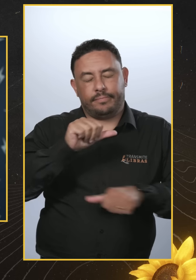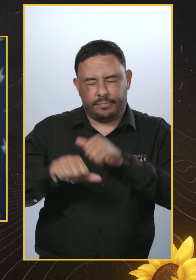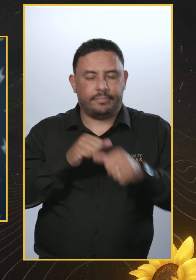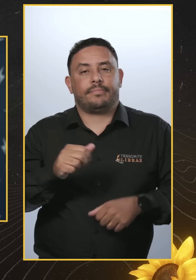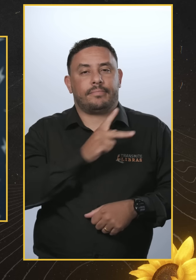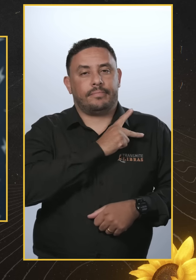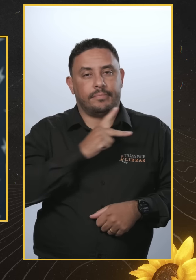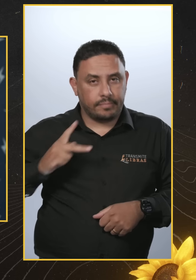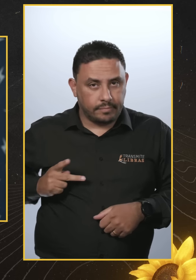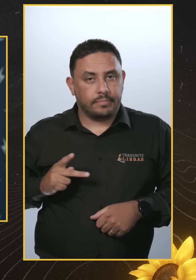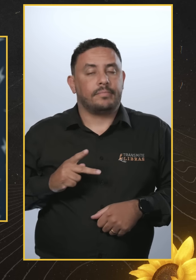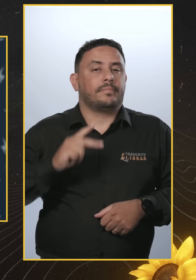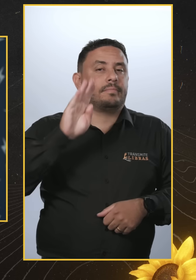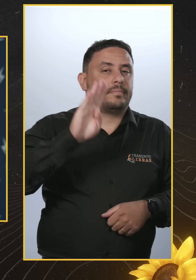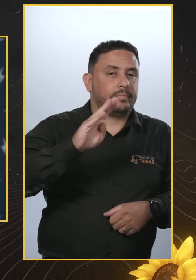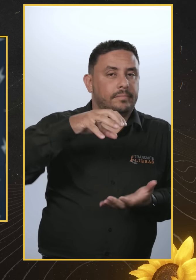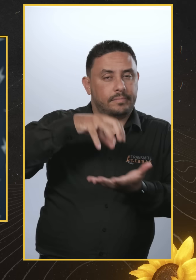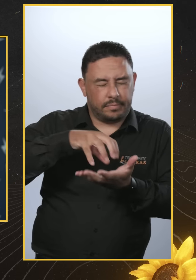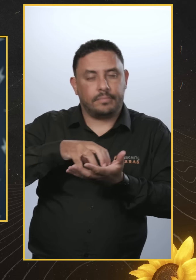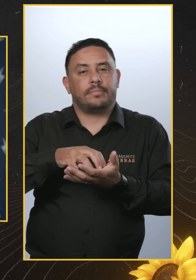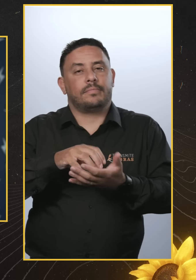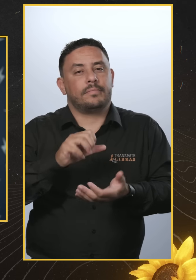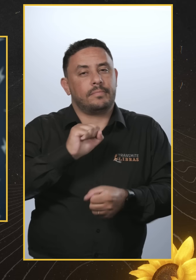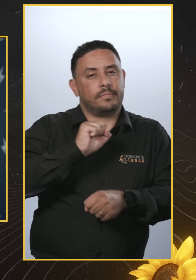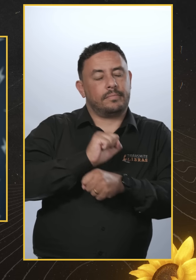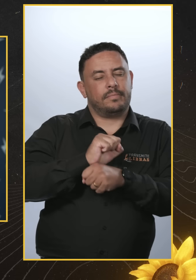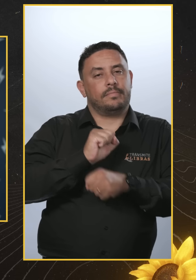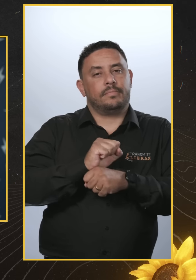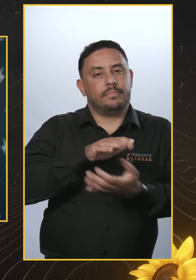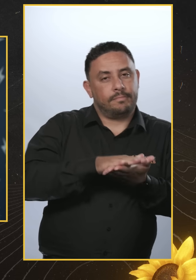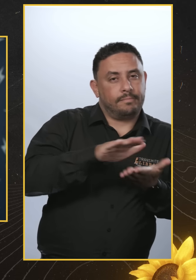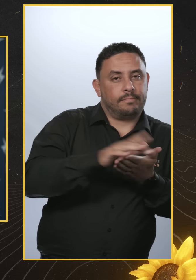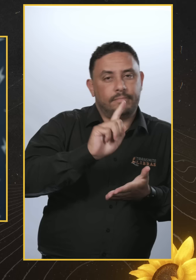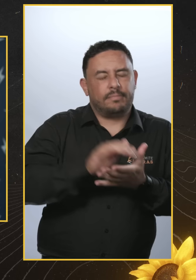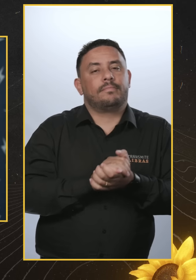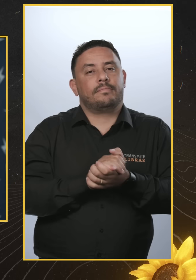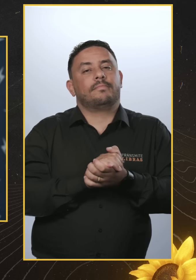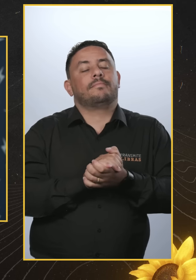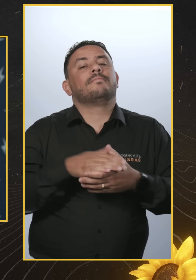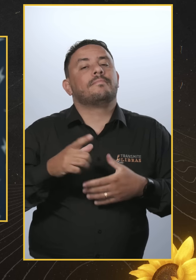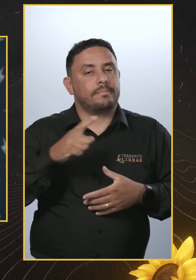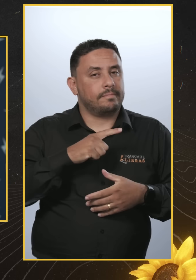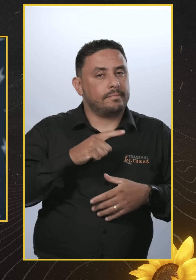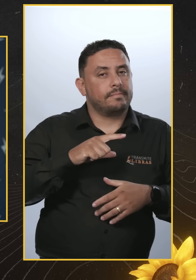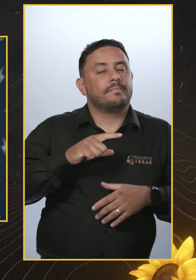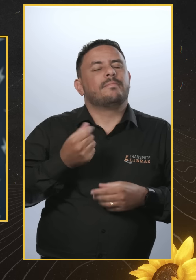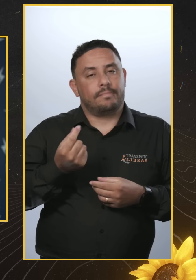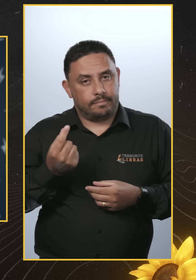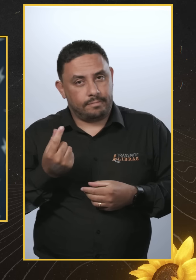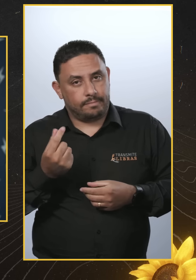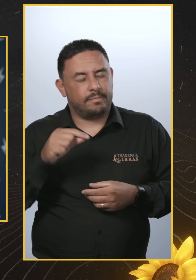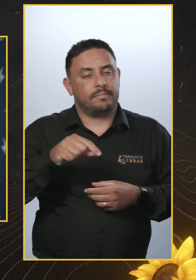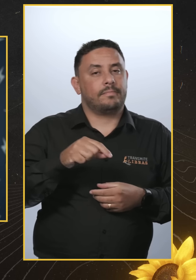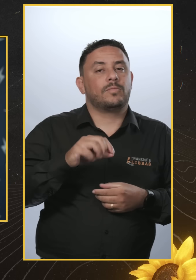Central como ele tá segurando a taxa de juro ele obriga o Lula a não gastar demais aí O O ele tem Independência no banco central só que a